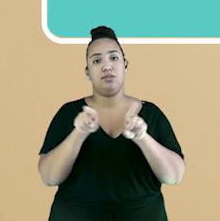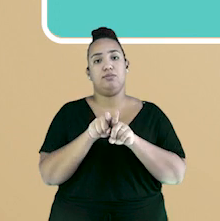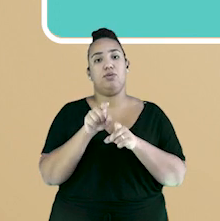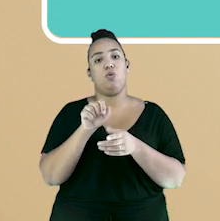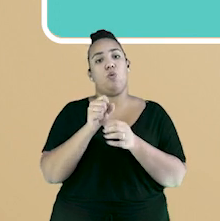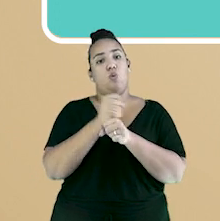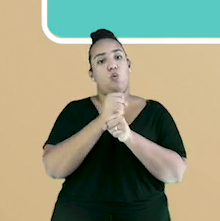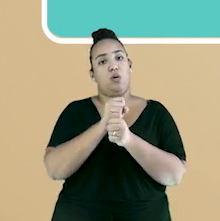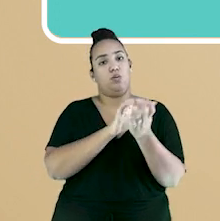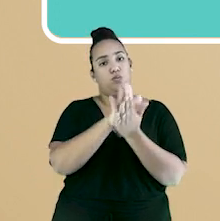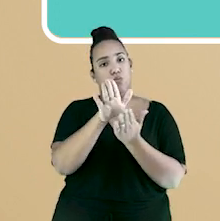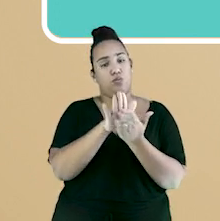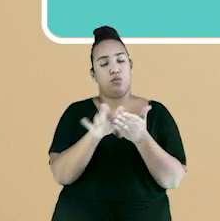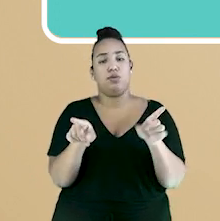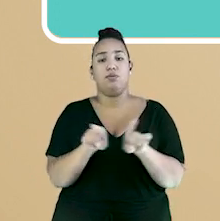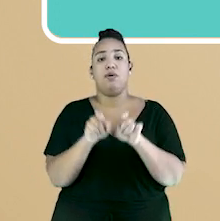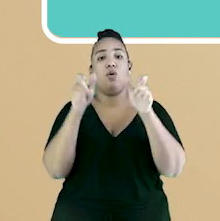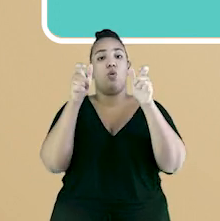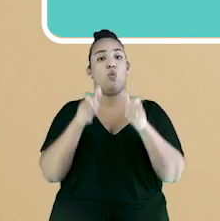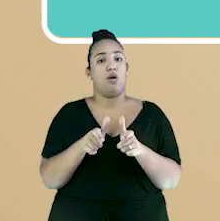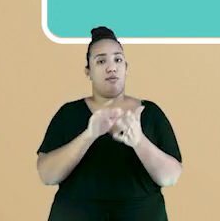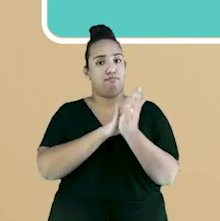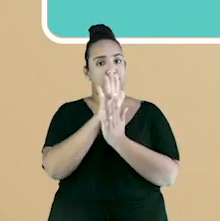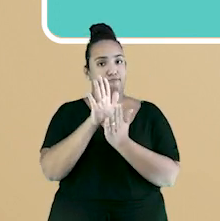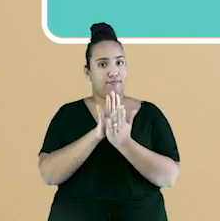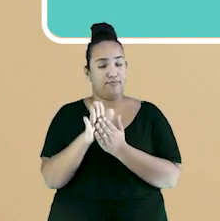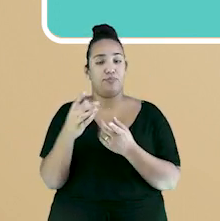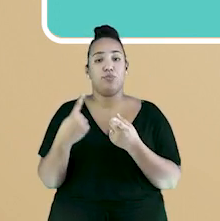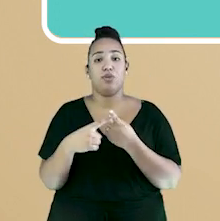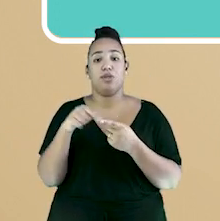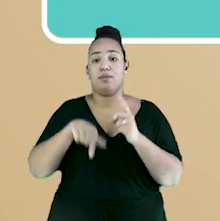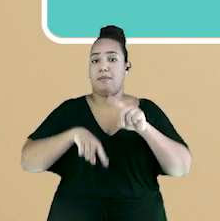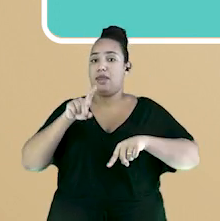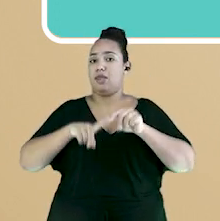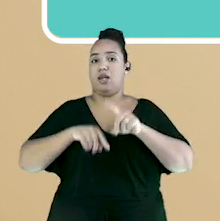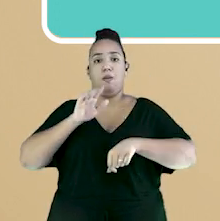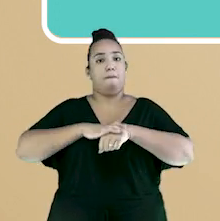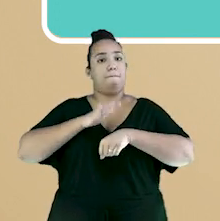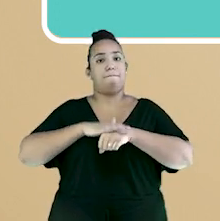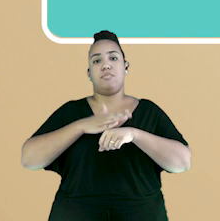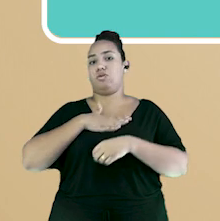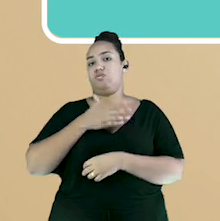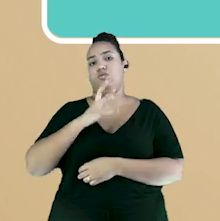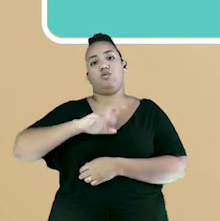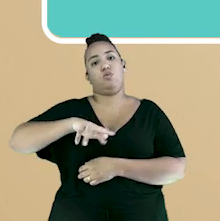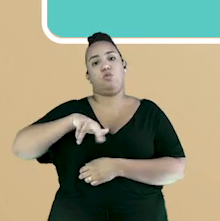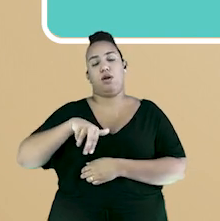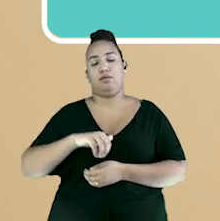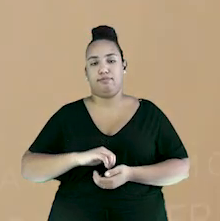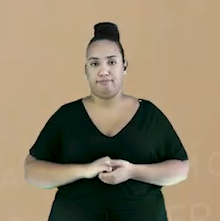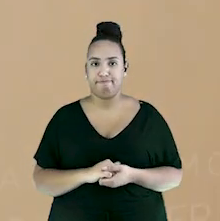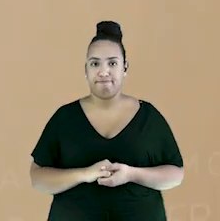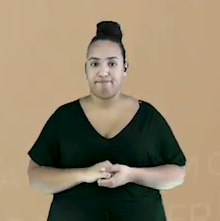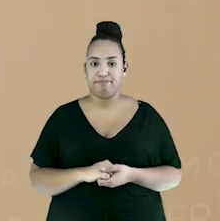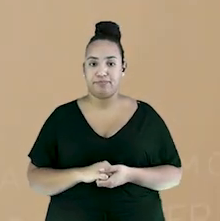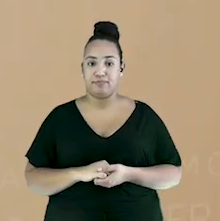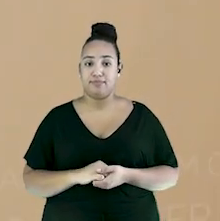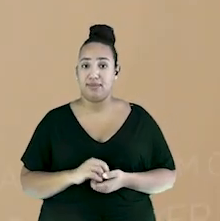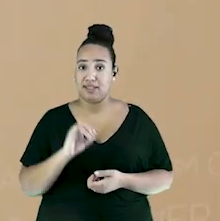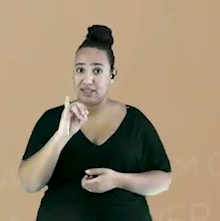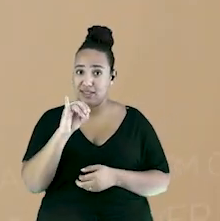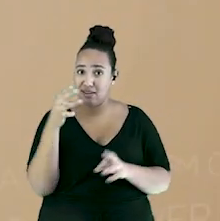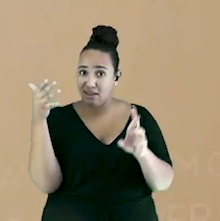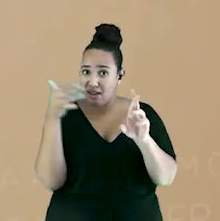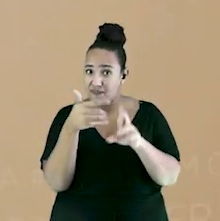obra original e onde foi publicado, uma vez que estamos utilizando um material que não é nosso para a escrita de um texto. Sem as